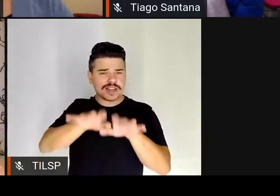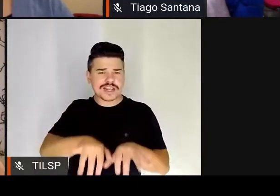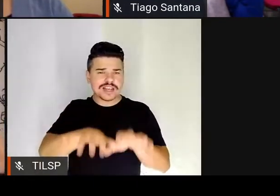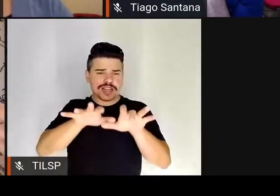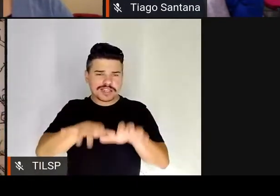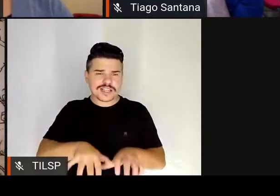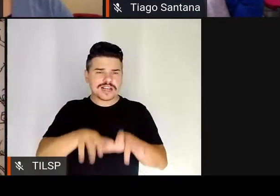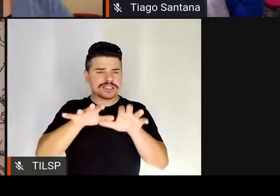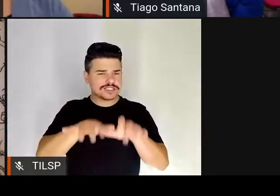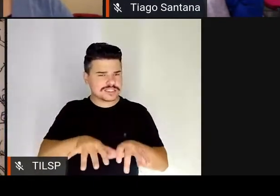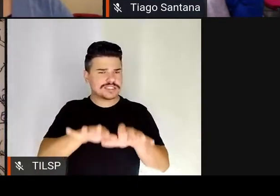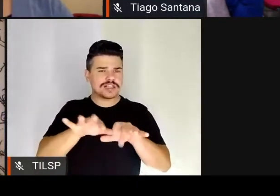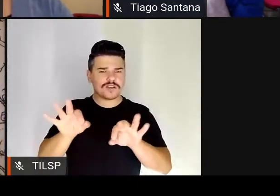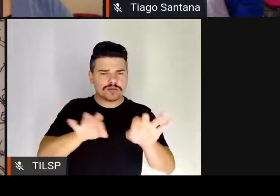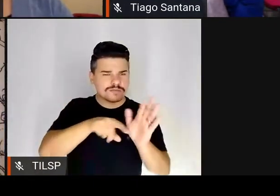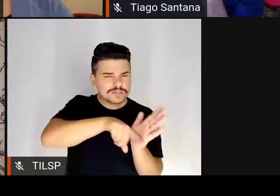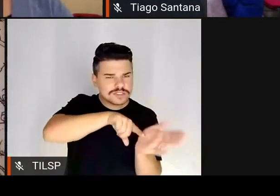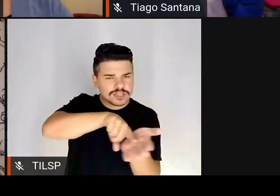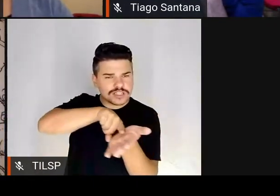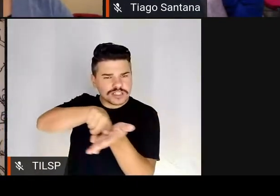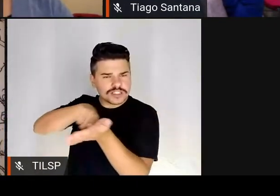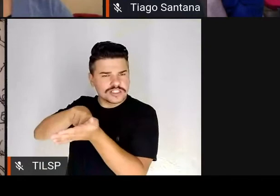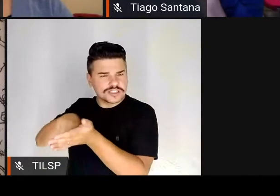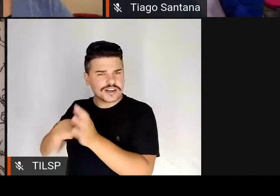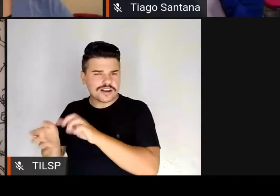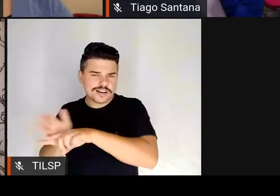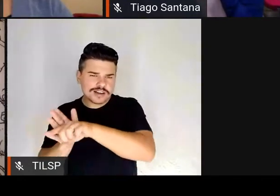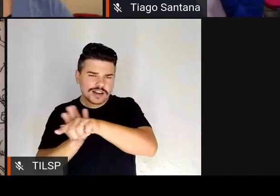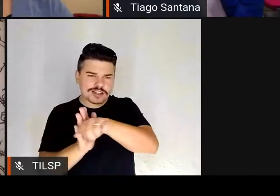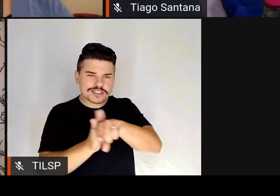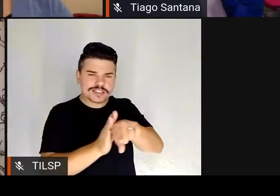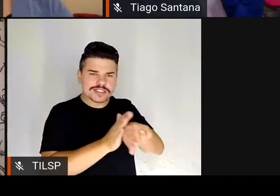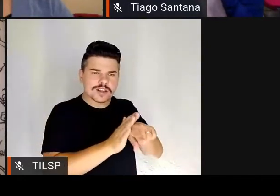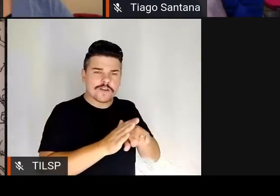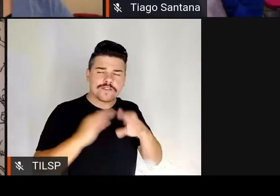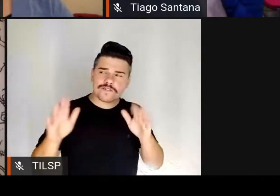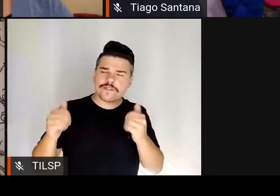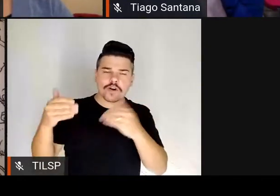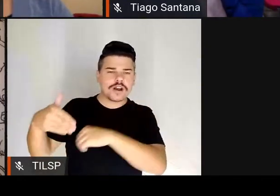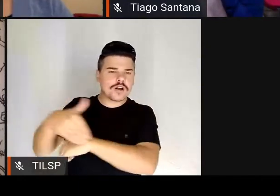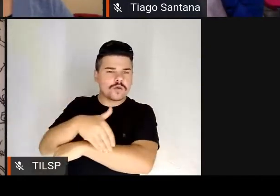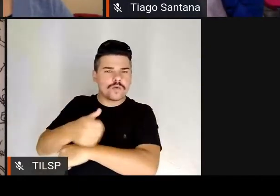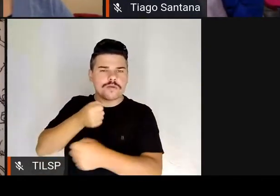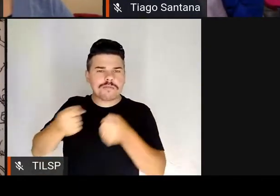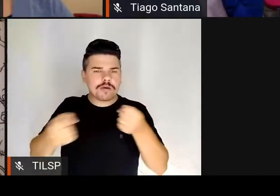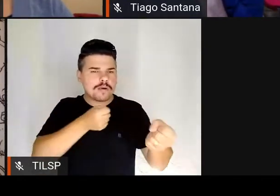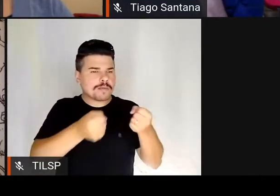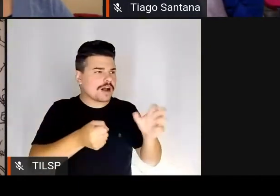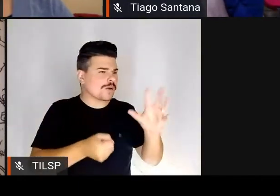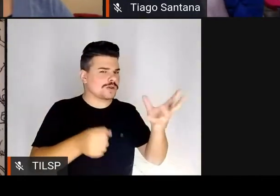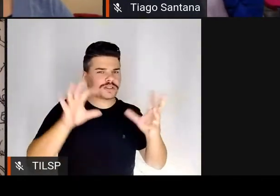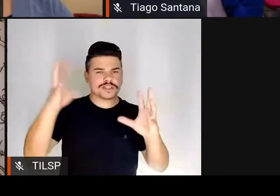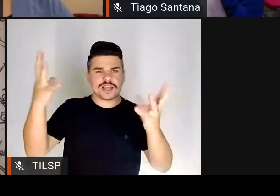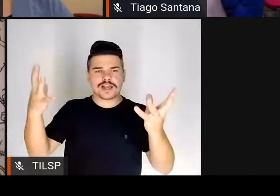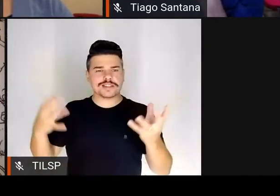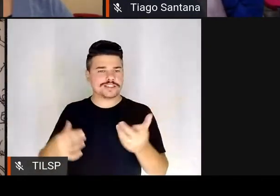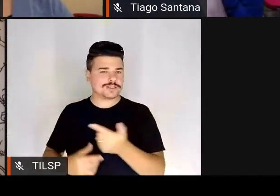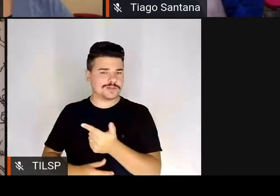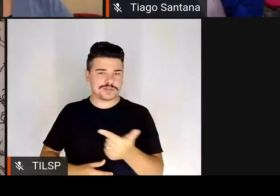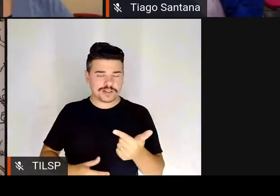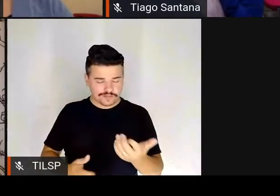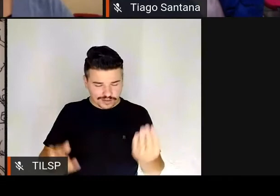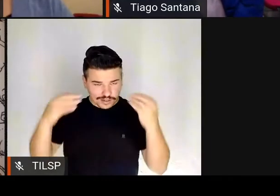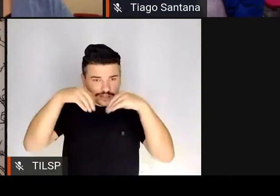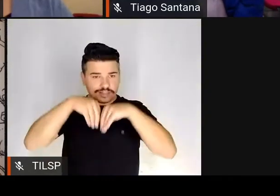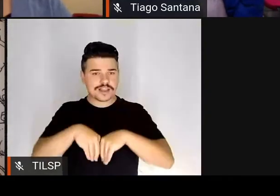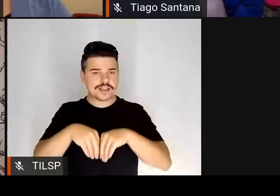as reportagens por lá, deixando de estar na rua, onde as coisas acontecem de uma maneira mais intensa,